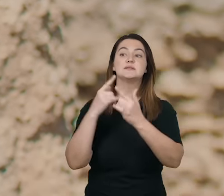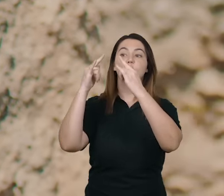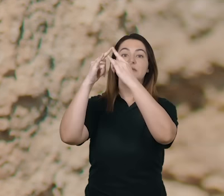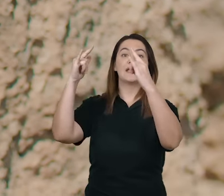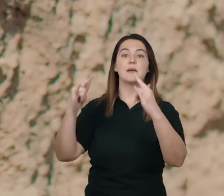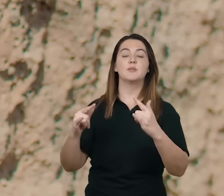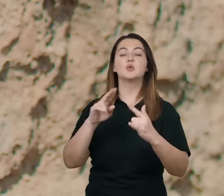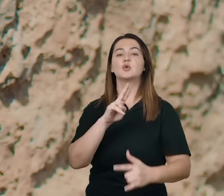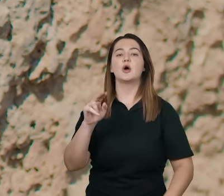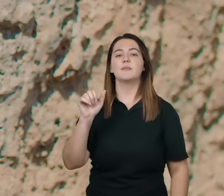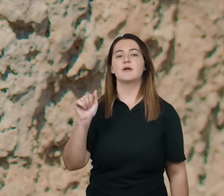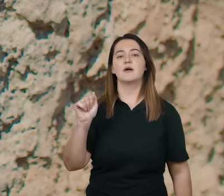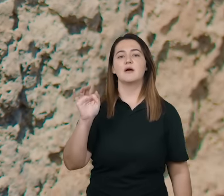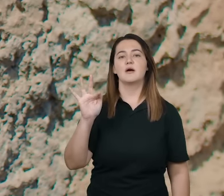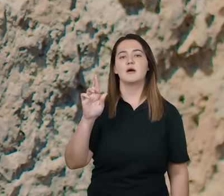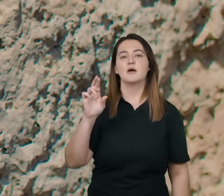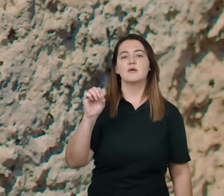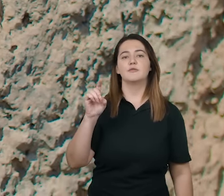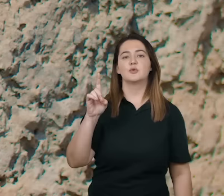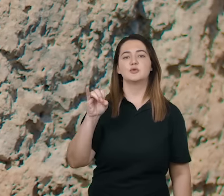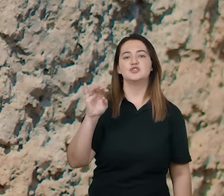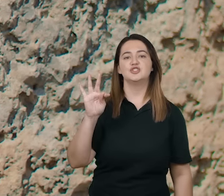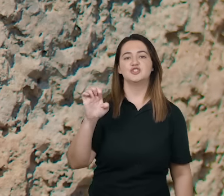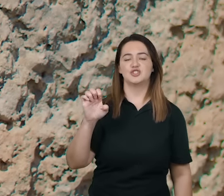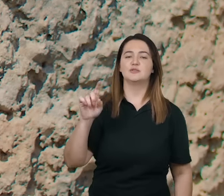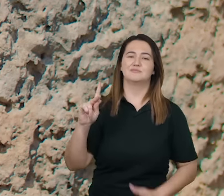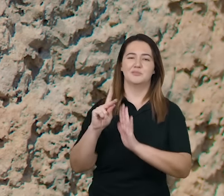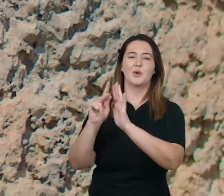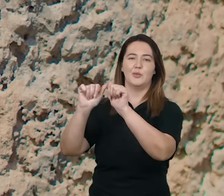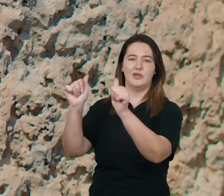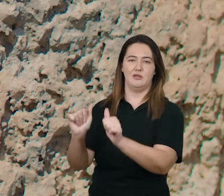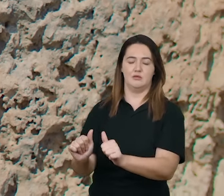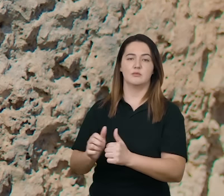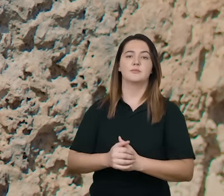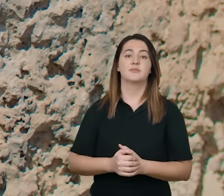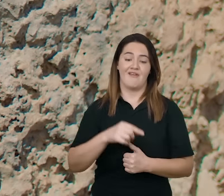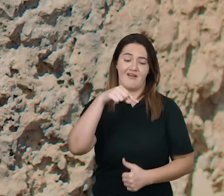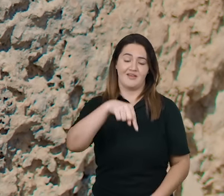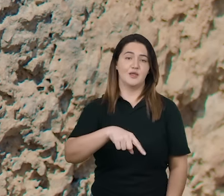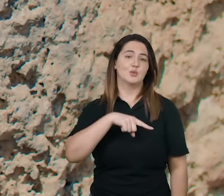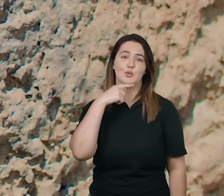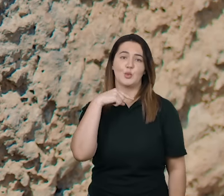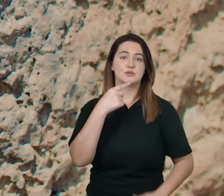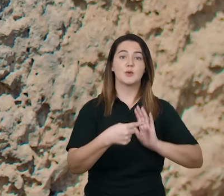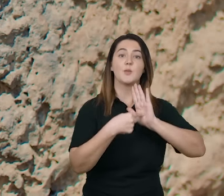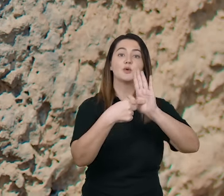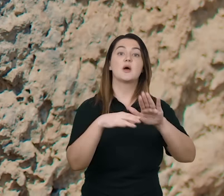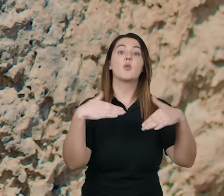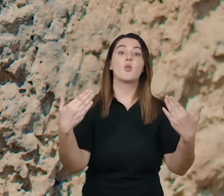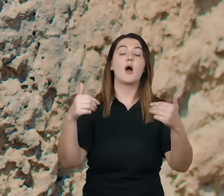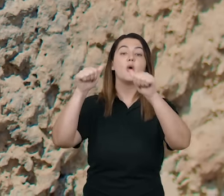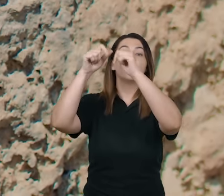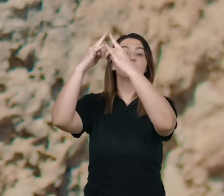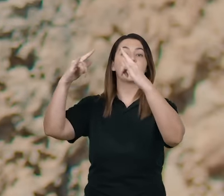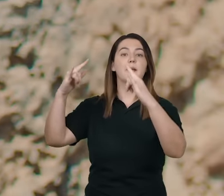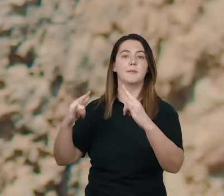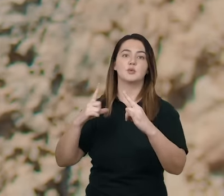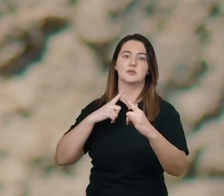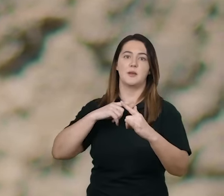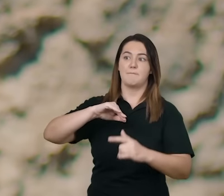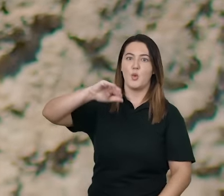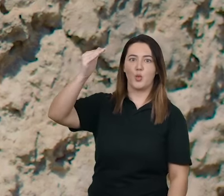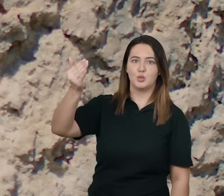Afrodite. Aqui nesse setor da cidade onde eu estou, ainda não dá para mostrar para você o templo de Afrodite, que fica no alto de uma